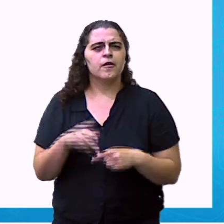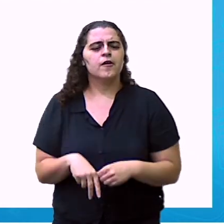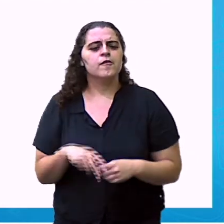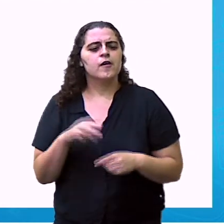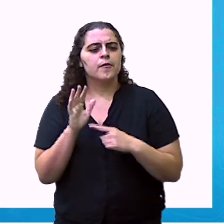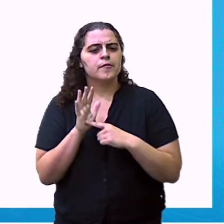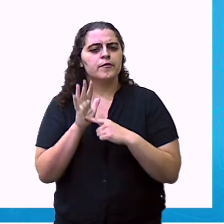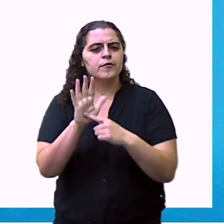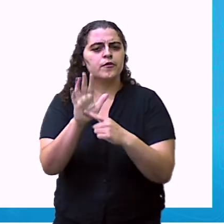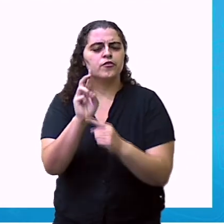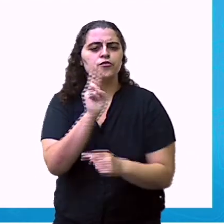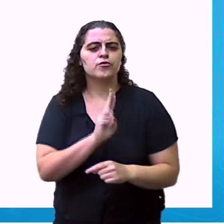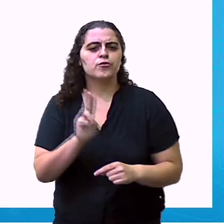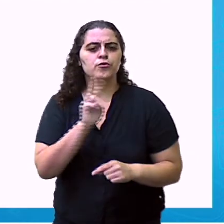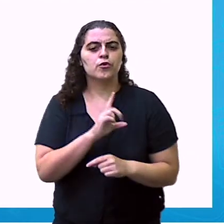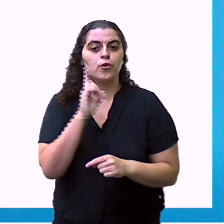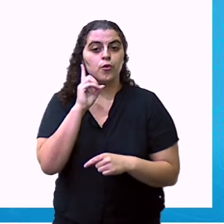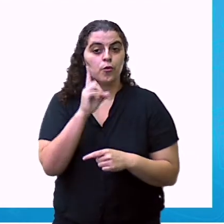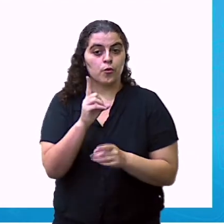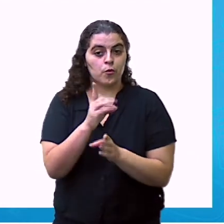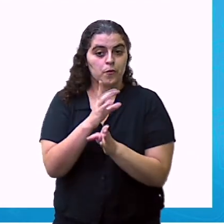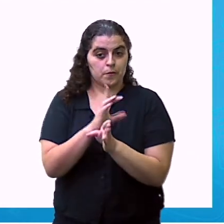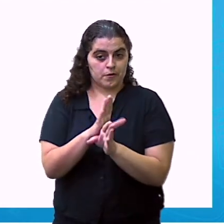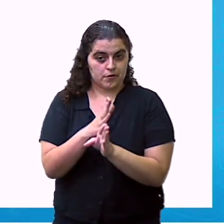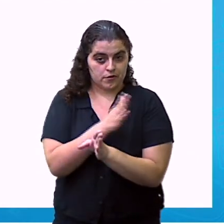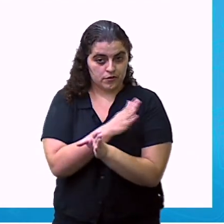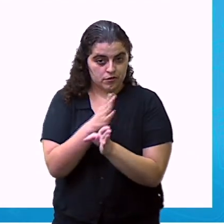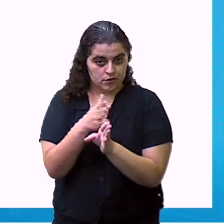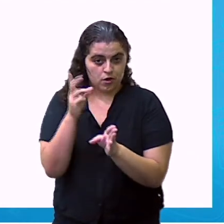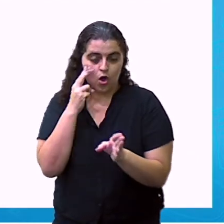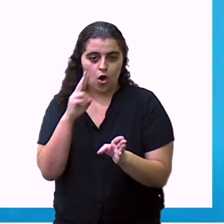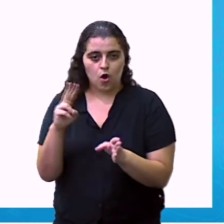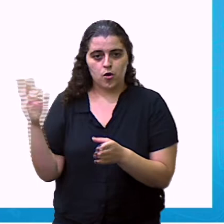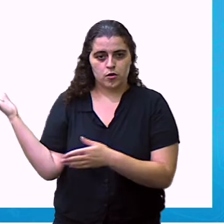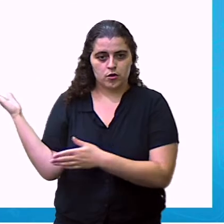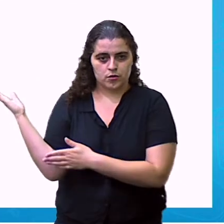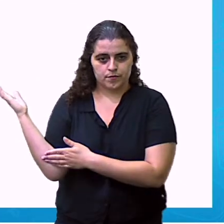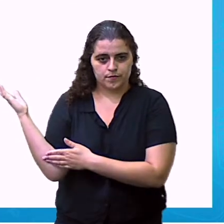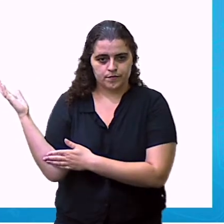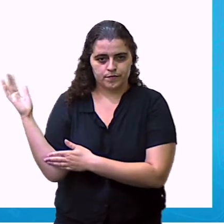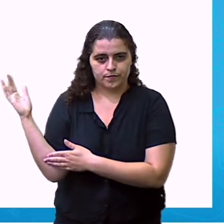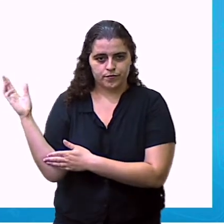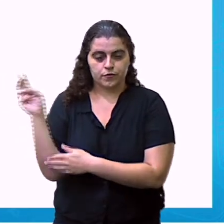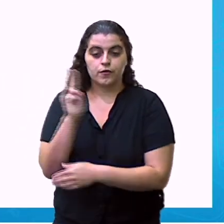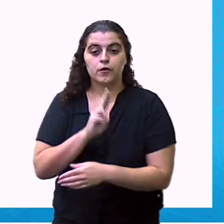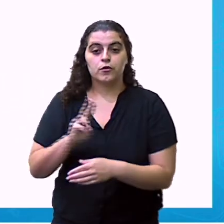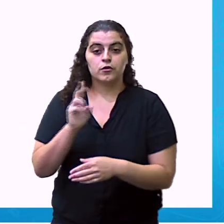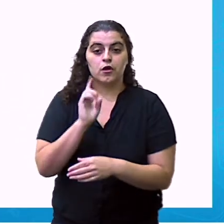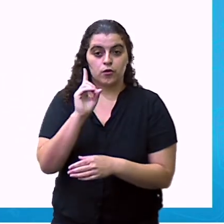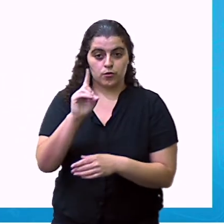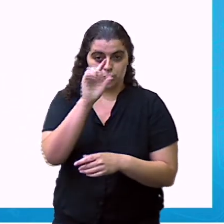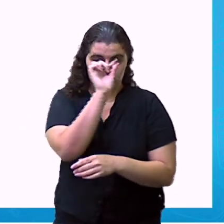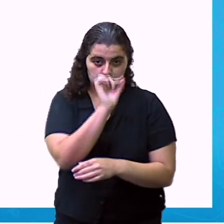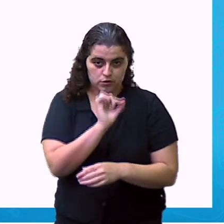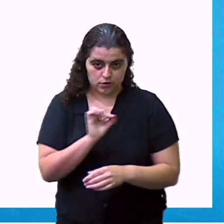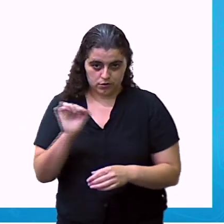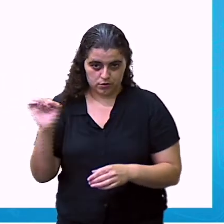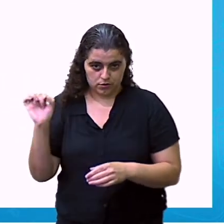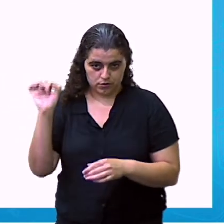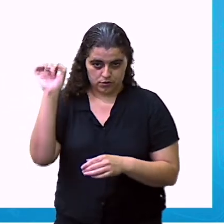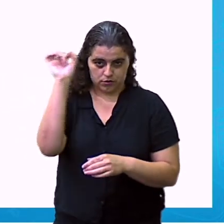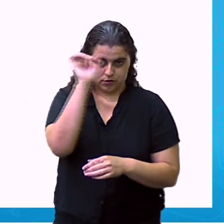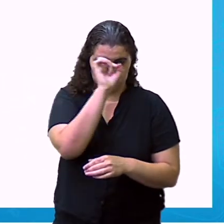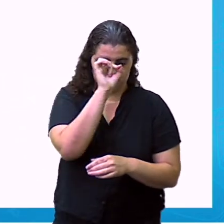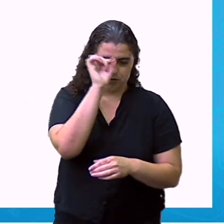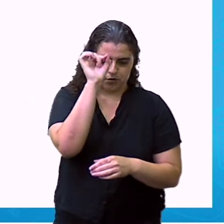figura inteira. Então nós precisamos de consumir essa figura inteira e fazer então